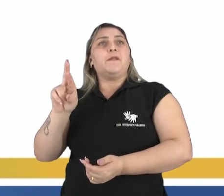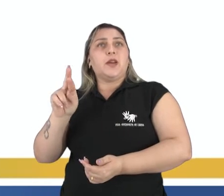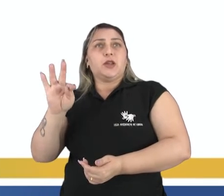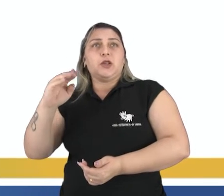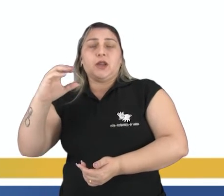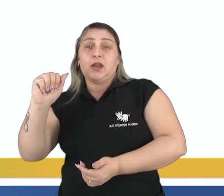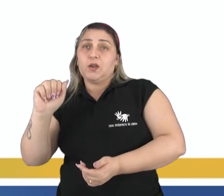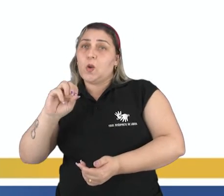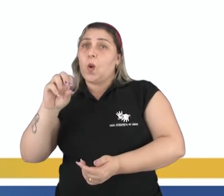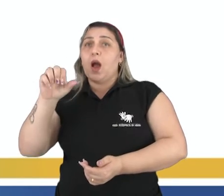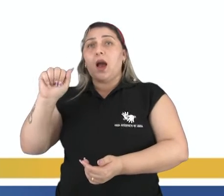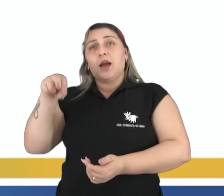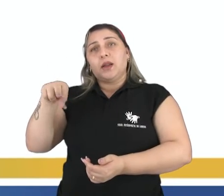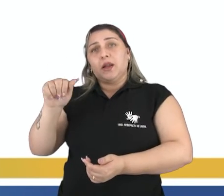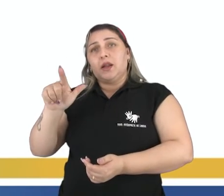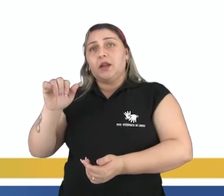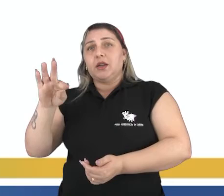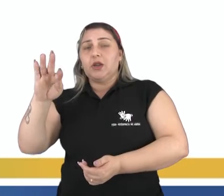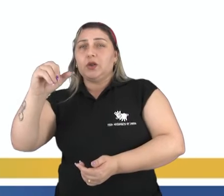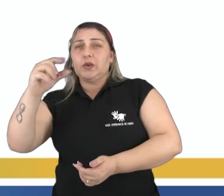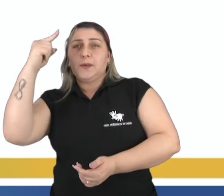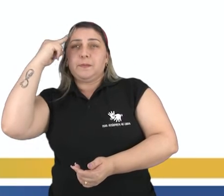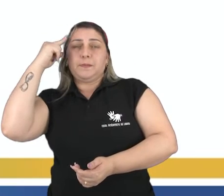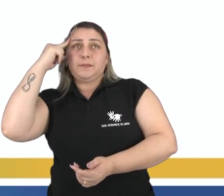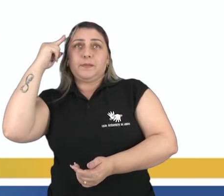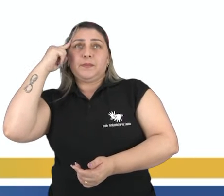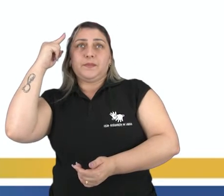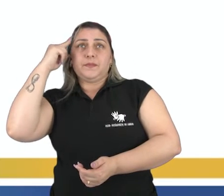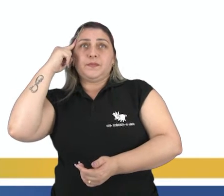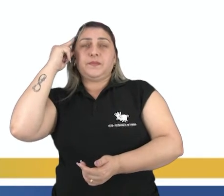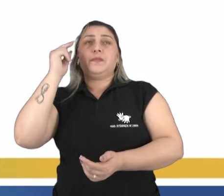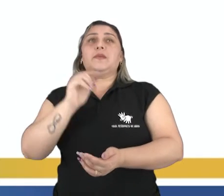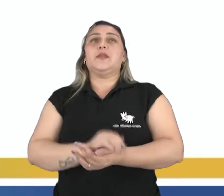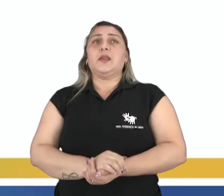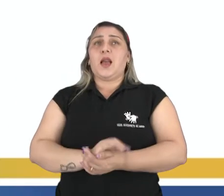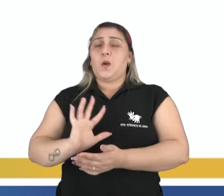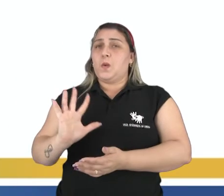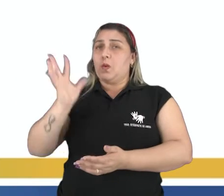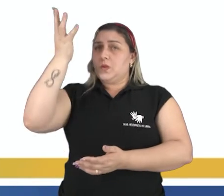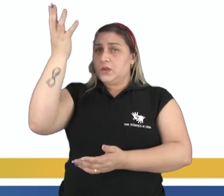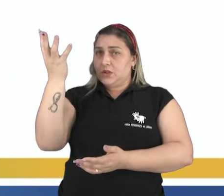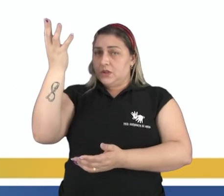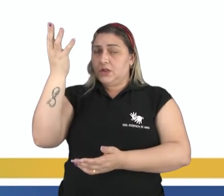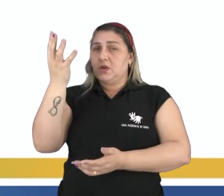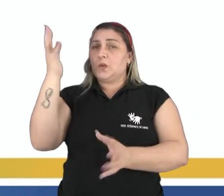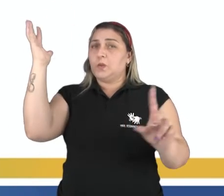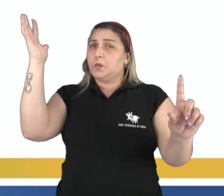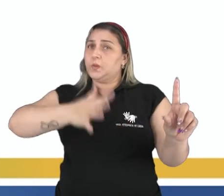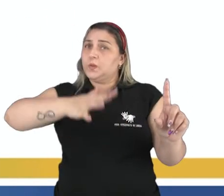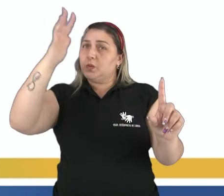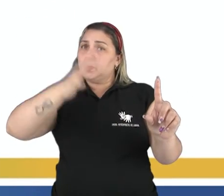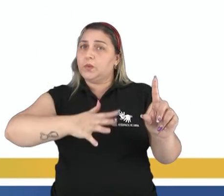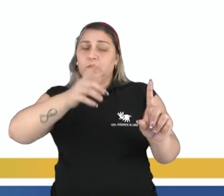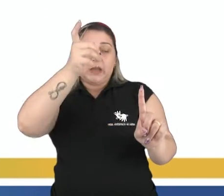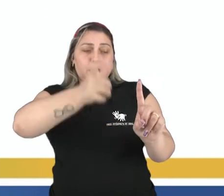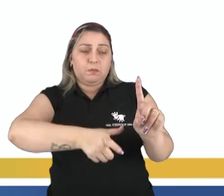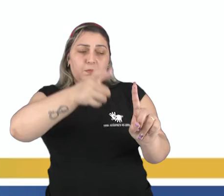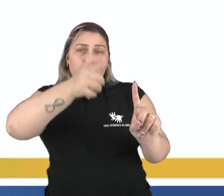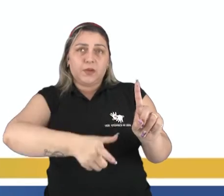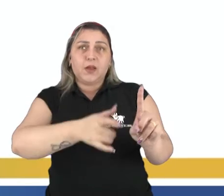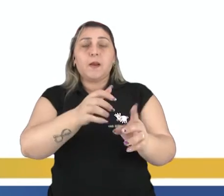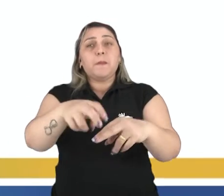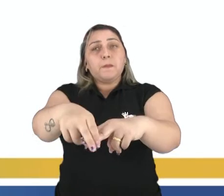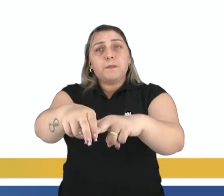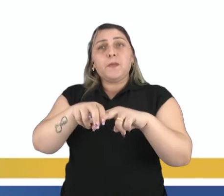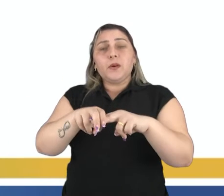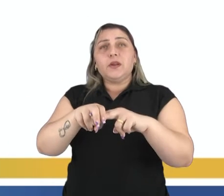verticais ou analíticos, que tem essa reflexão sobre os fatos ocorridos, sobre sua influência nas personagens. E por isso